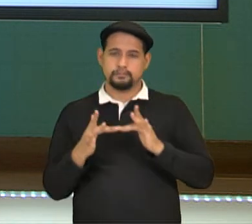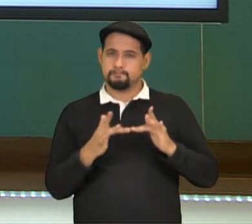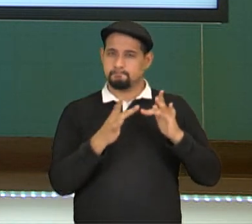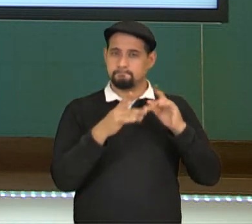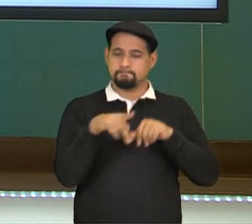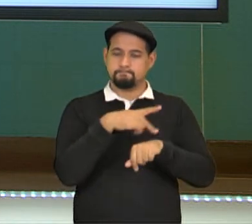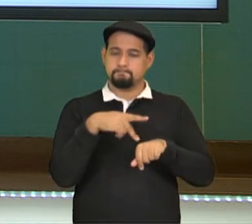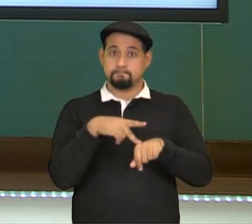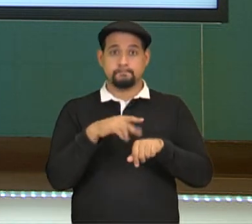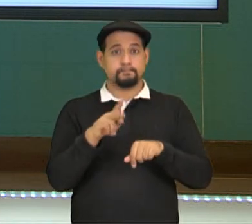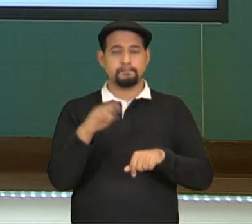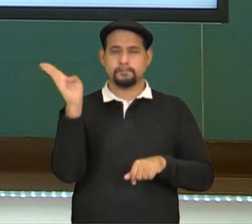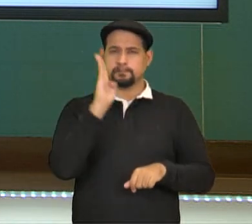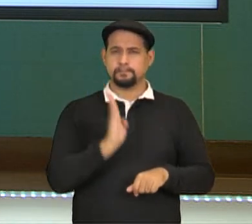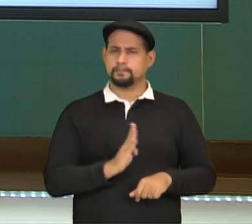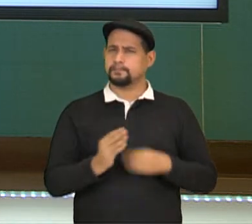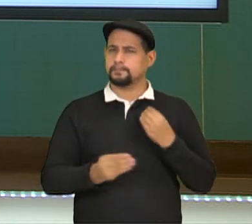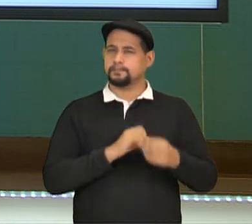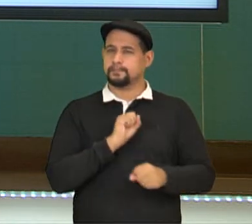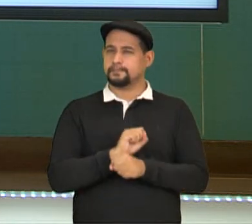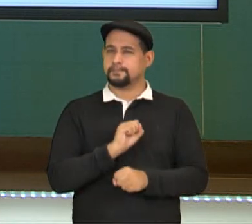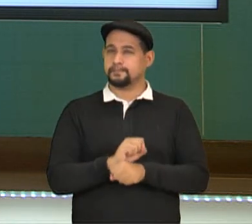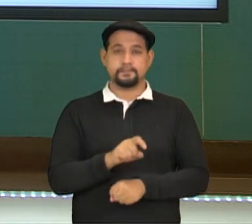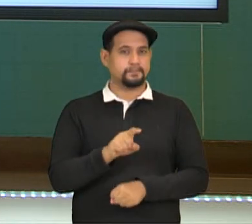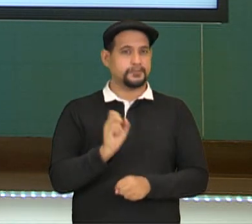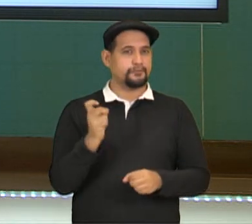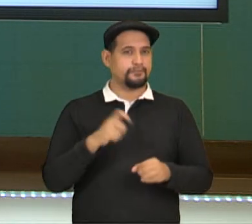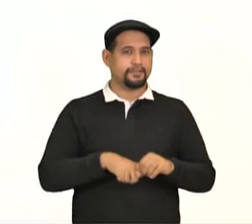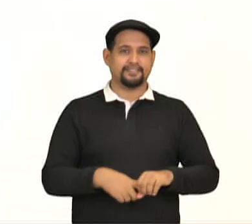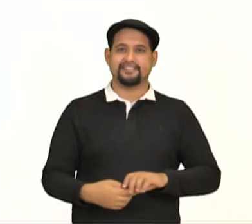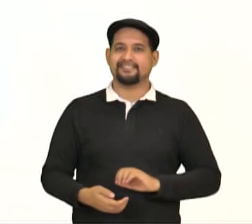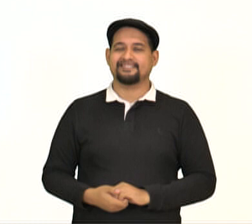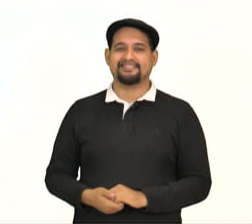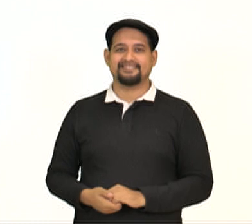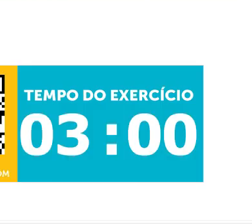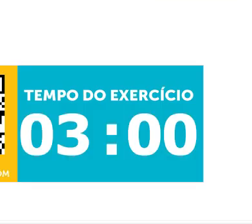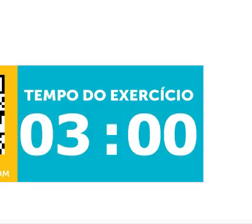ocidental como o Brasil? Eu vou dar um tempinho para vocês e já voltamos.